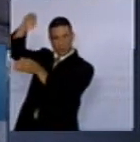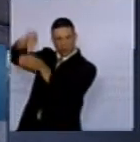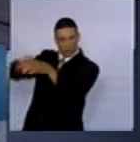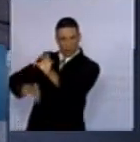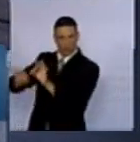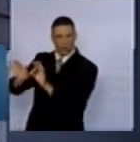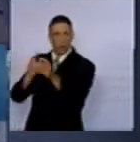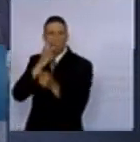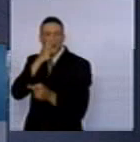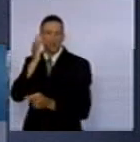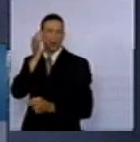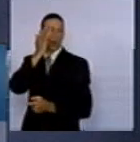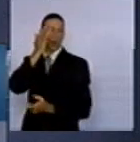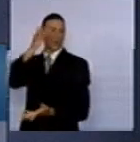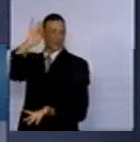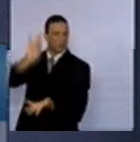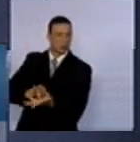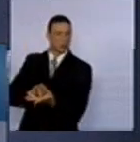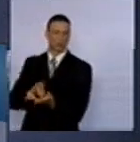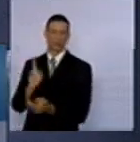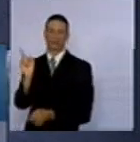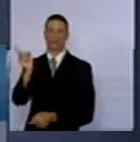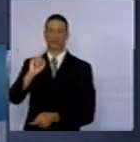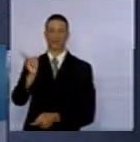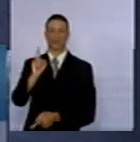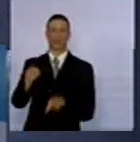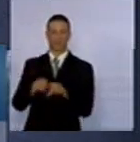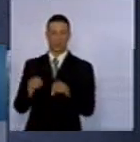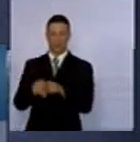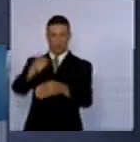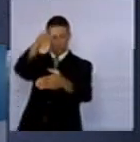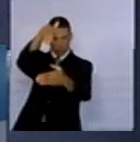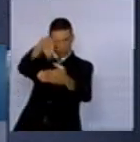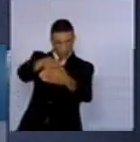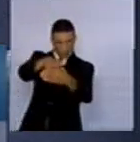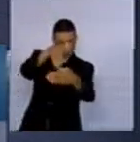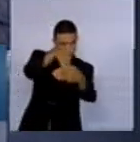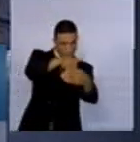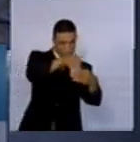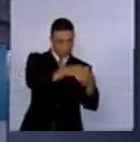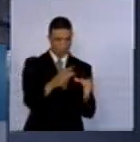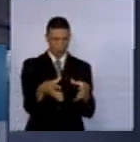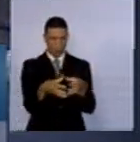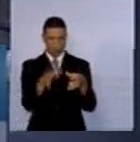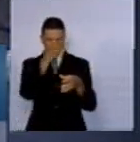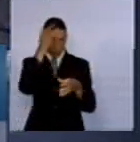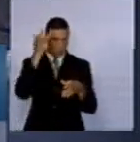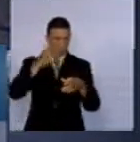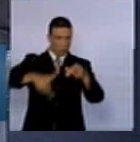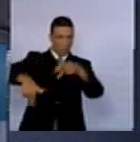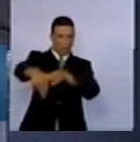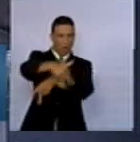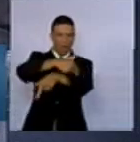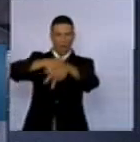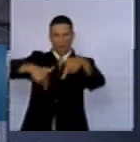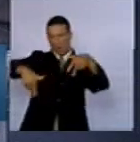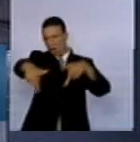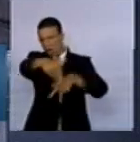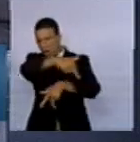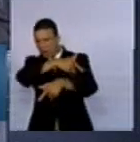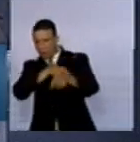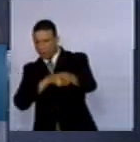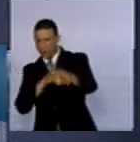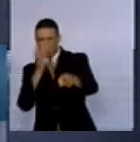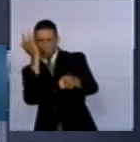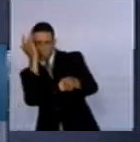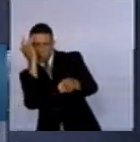nem tudo que nós votamos na contingência de um grande aglomerado de pessoas que tem capacidade de